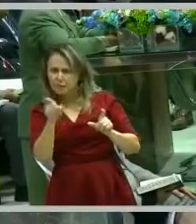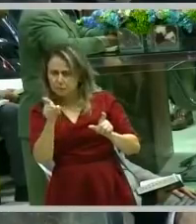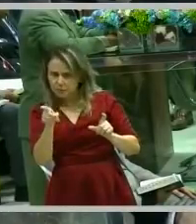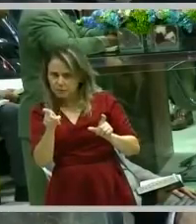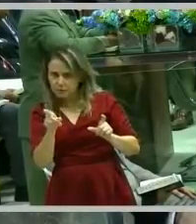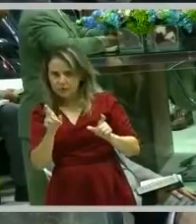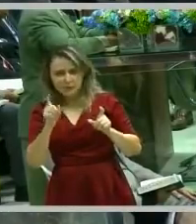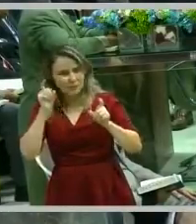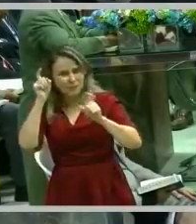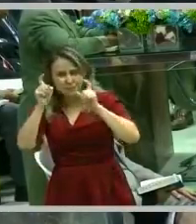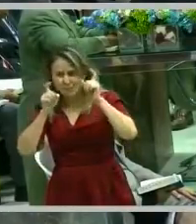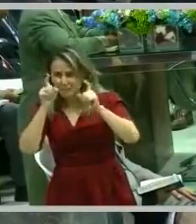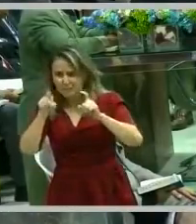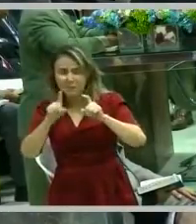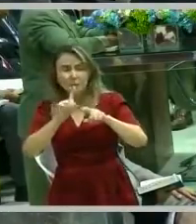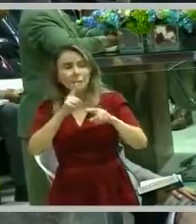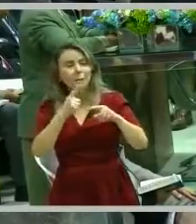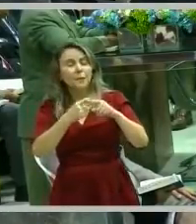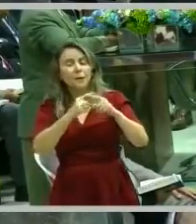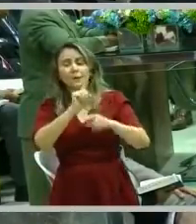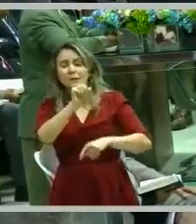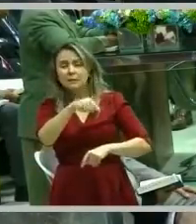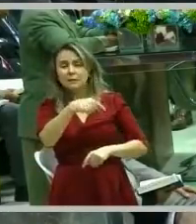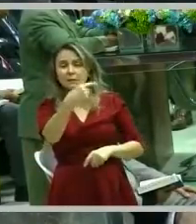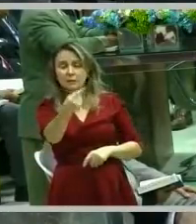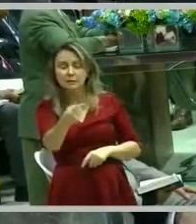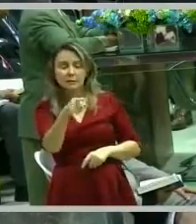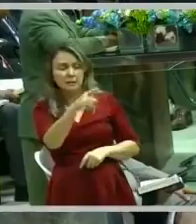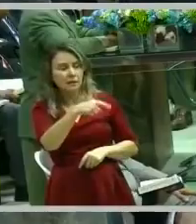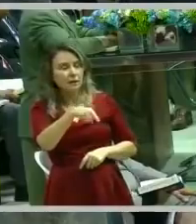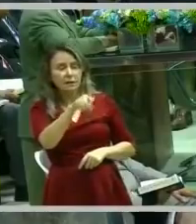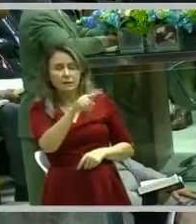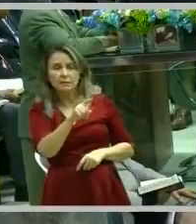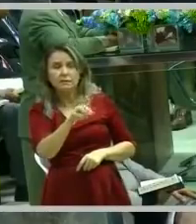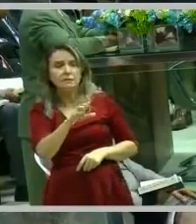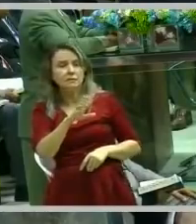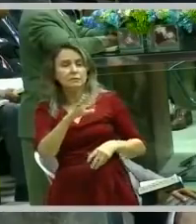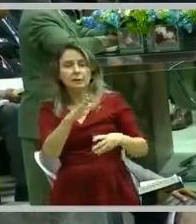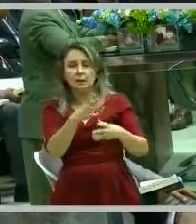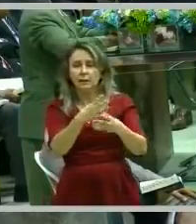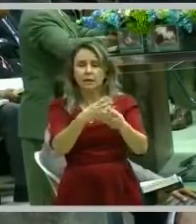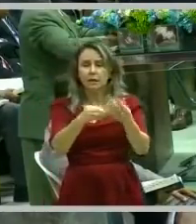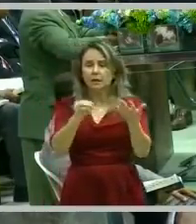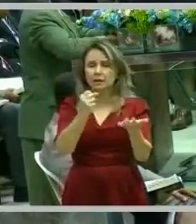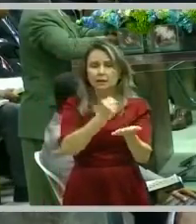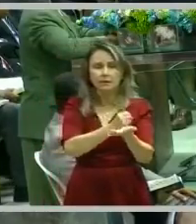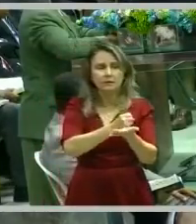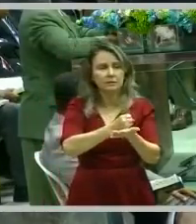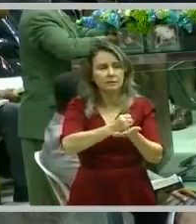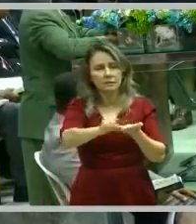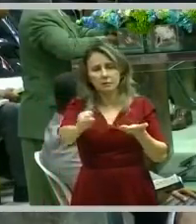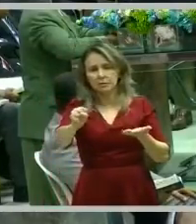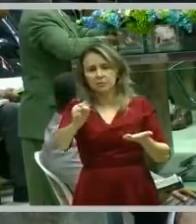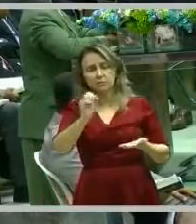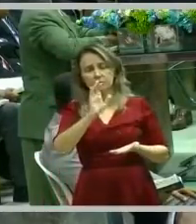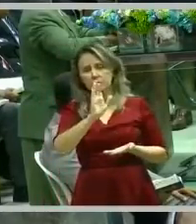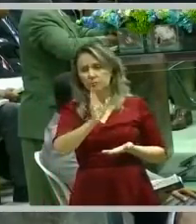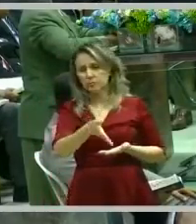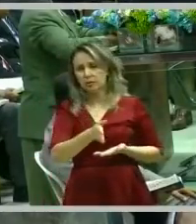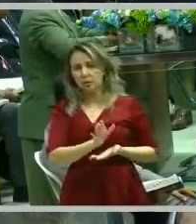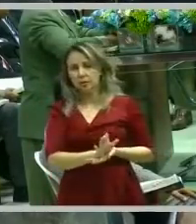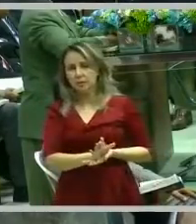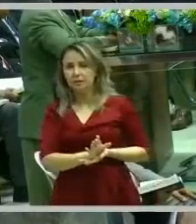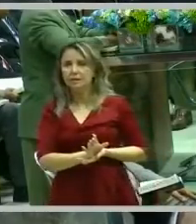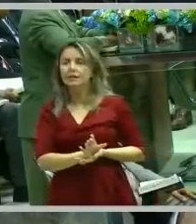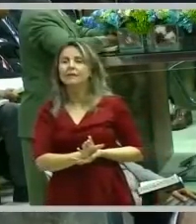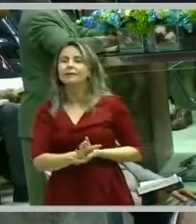Quando um sorvete de coco desprezar você, se incomode não. Daqui a pouco ele está derretido e a chama de